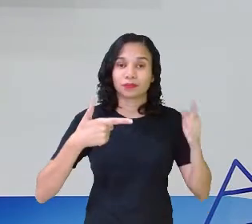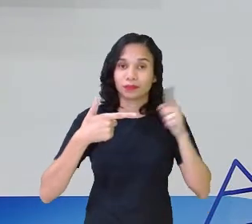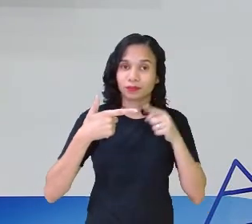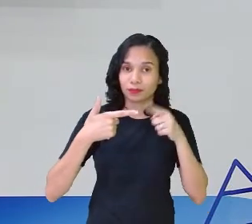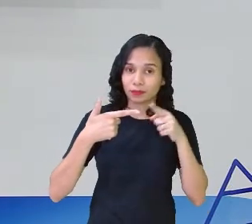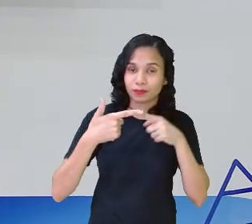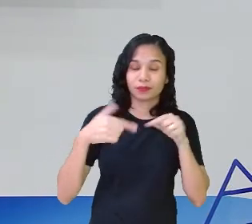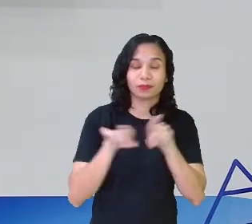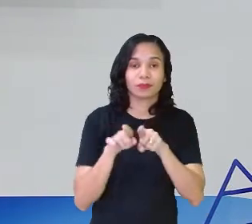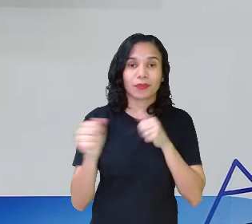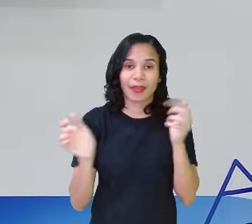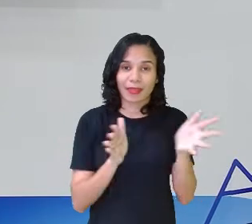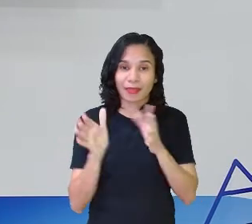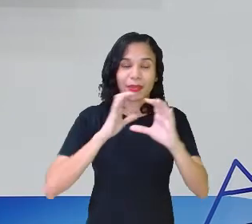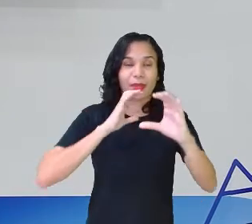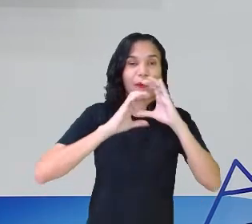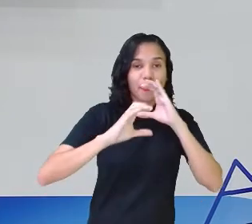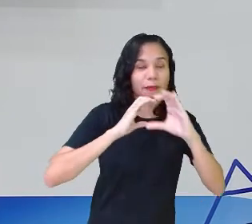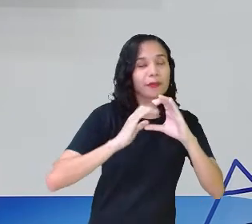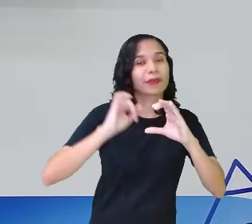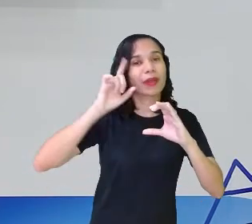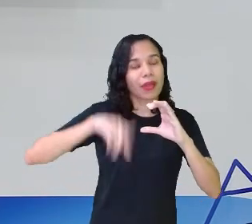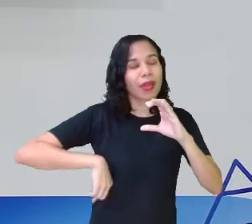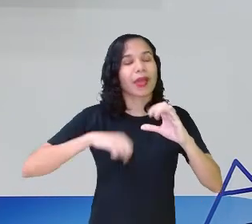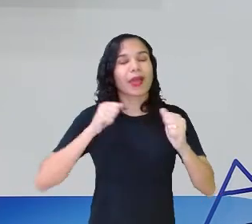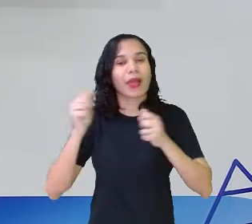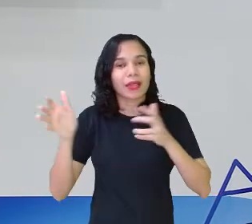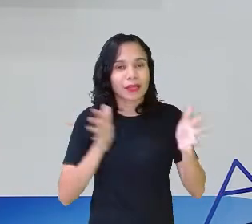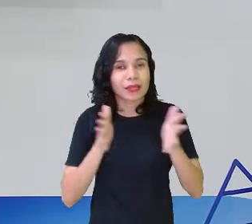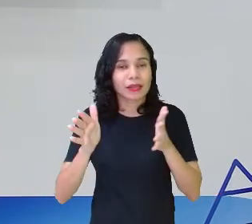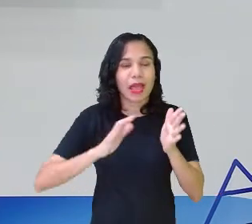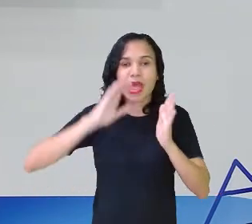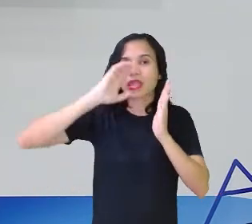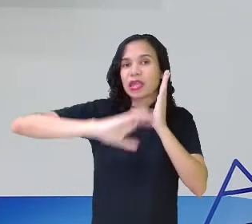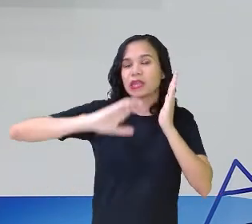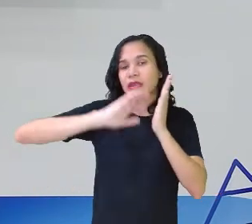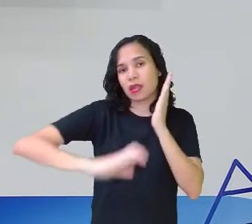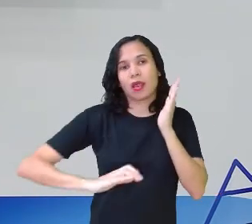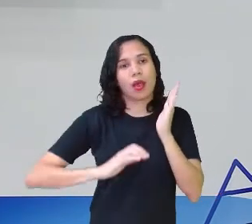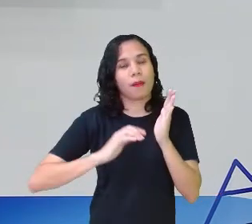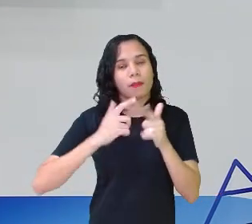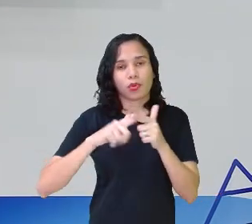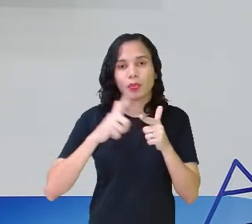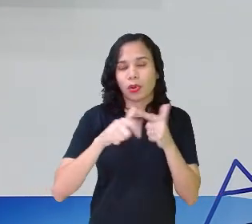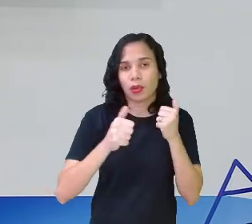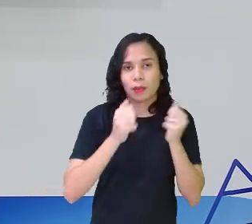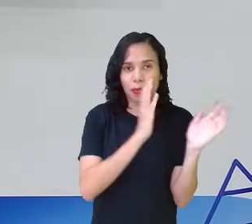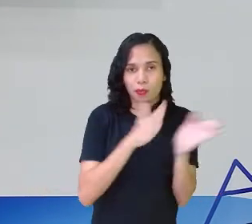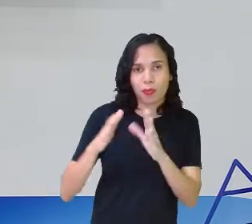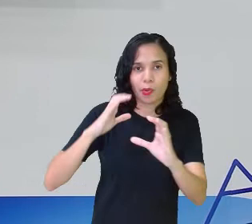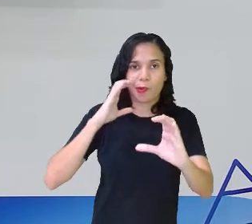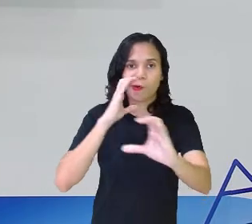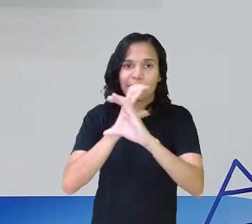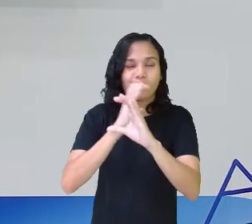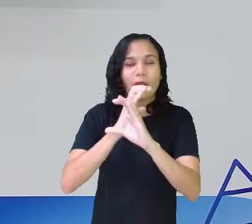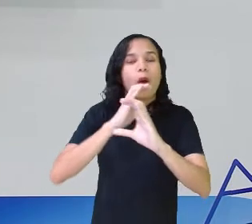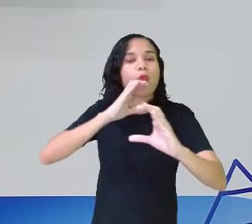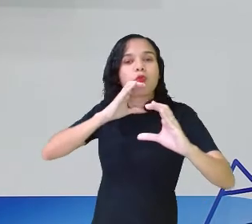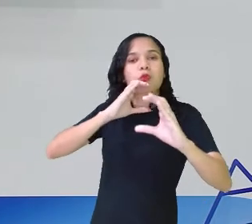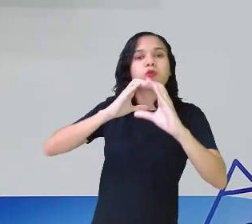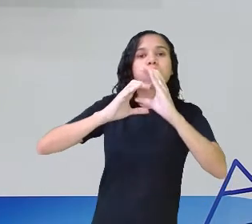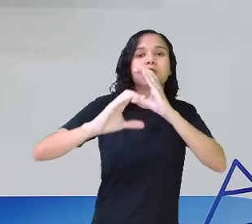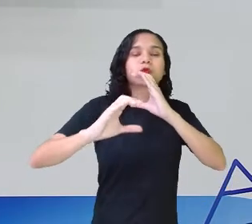Acessibilidade nas comunicações. É a acessibilidade que elimina barreiras no processo de comunicação, na